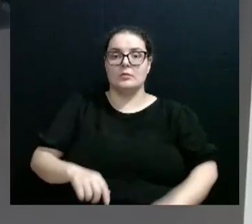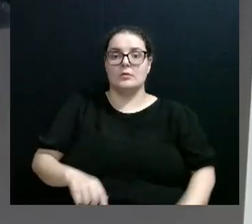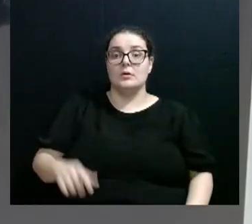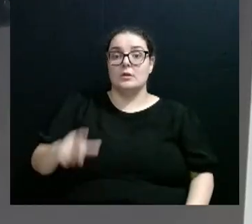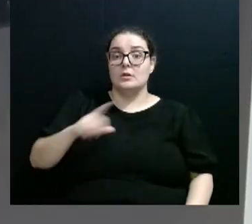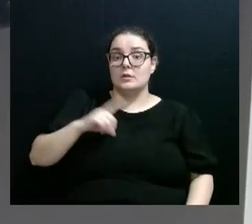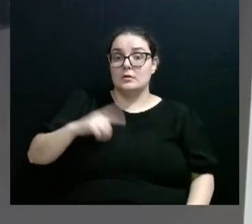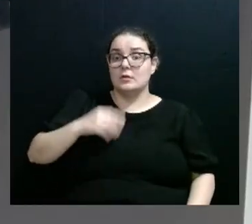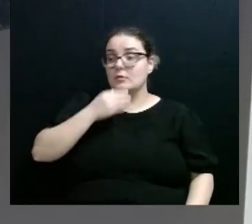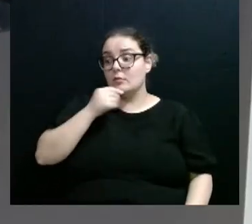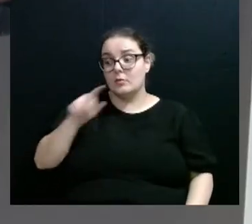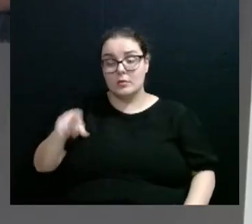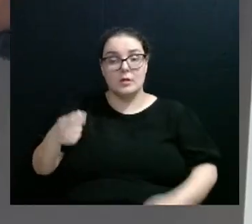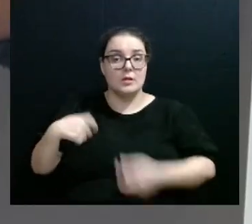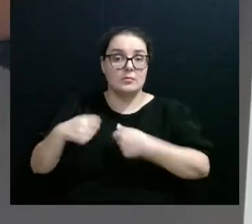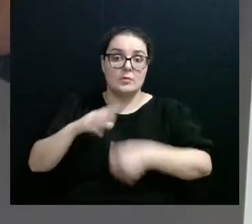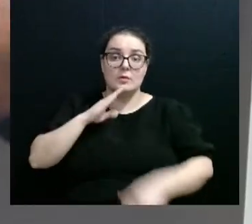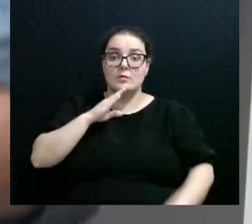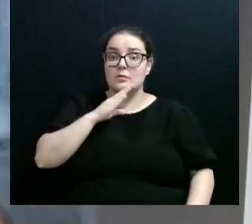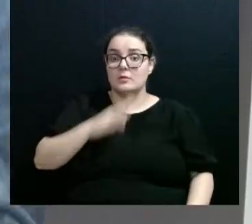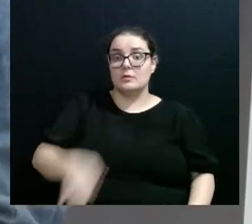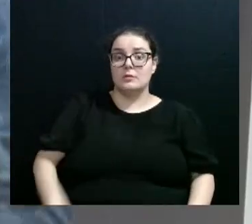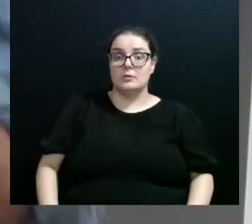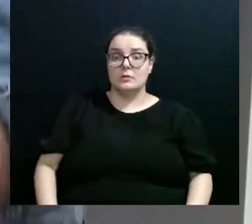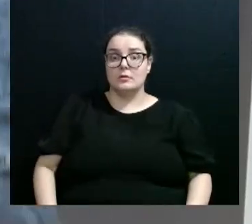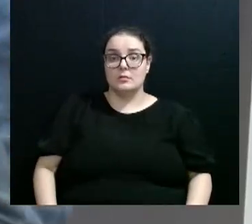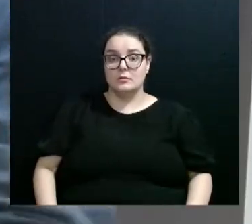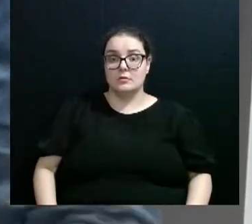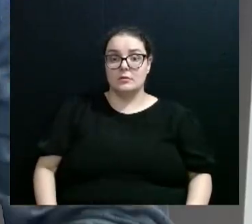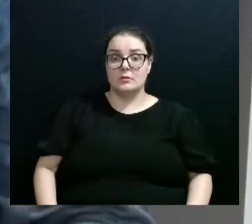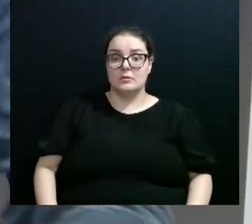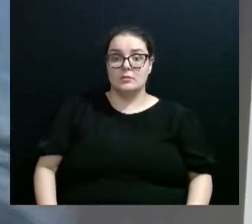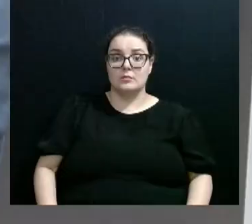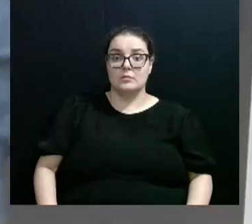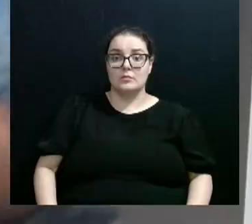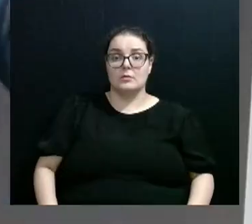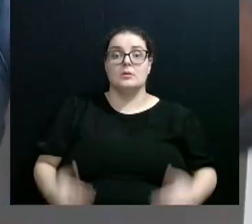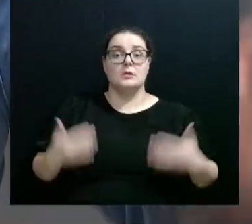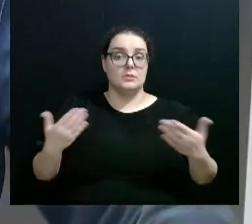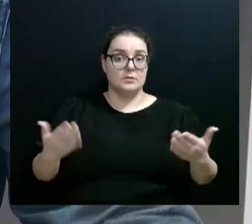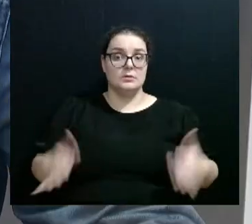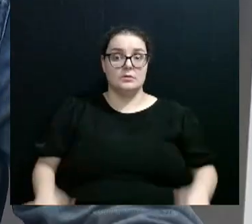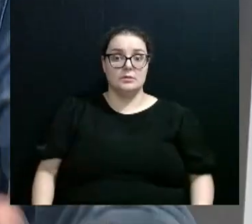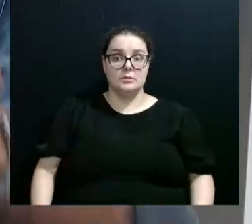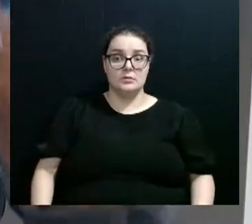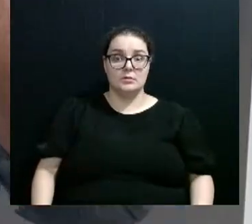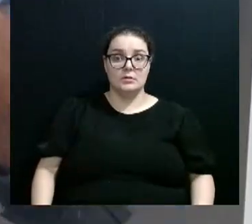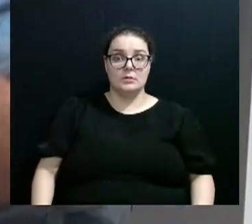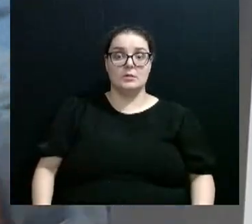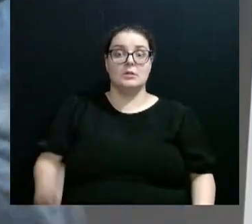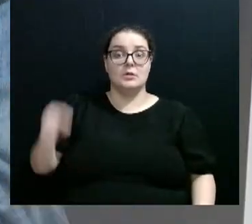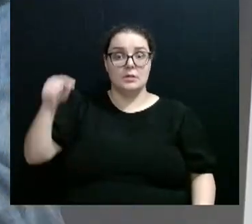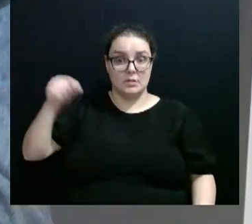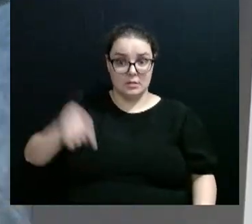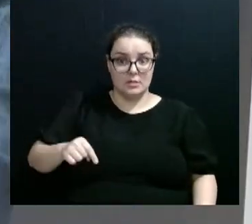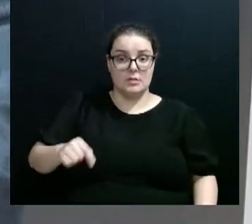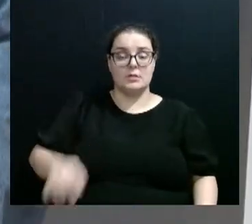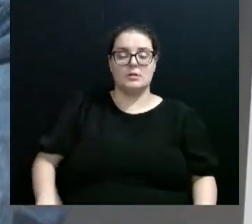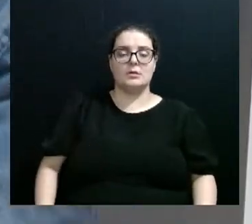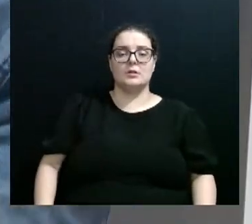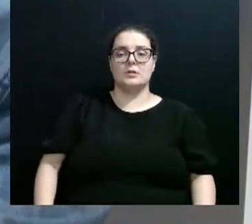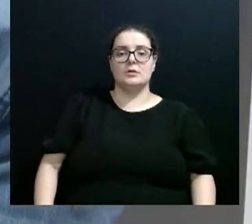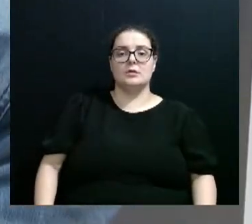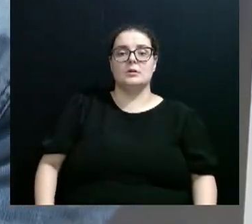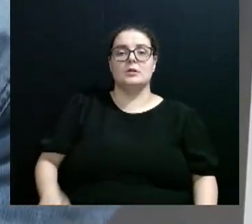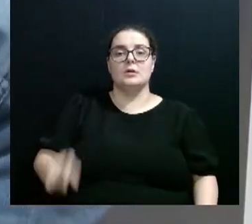não consegui trocar a porta que o cara quebrou no meio. Tá? Então, isso aqui é quem se importa. Quem